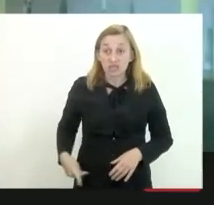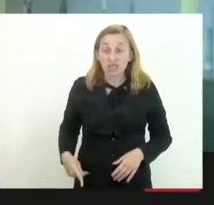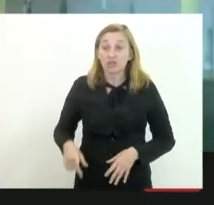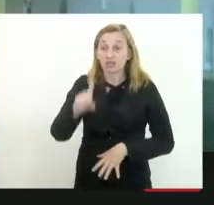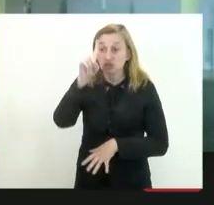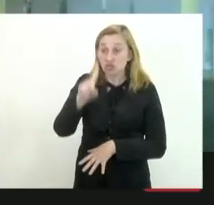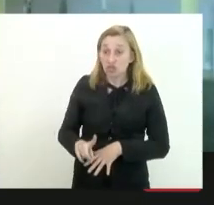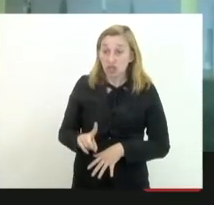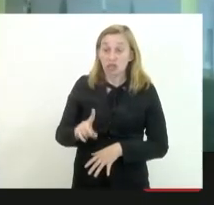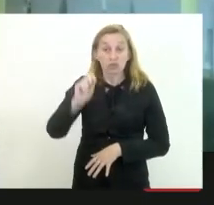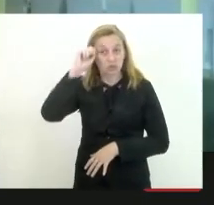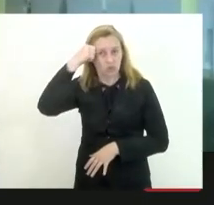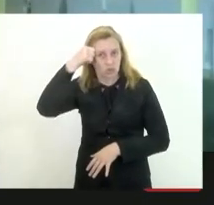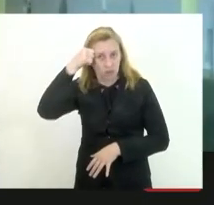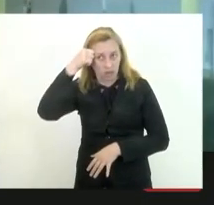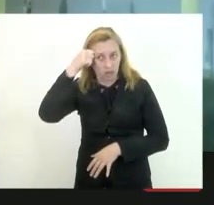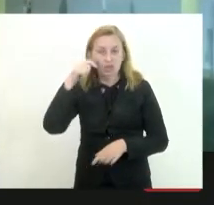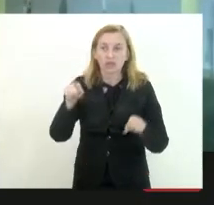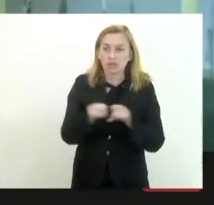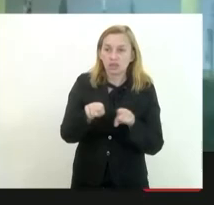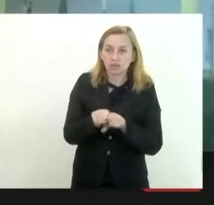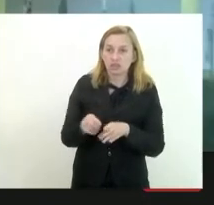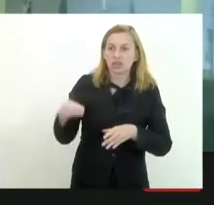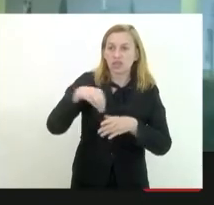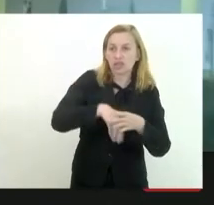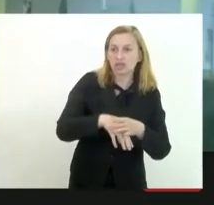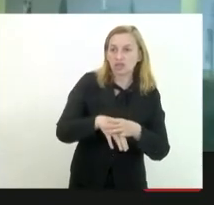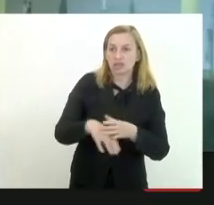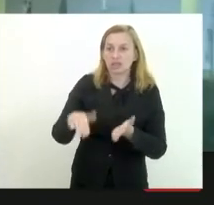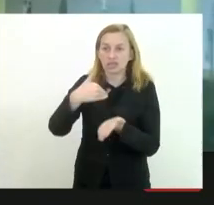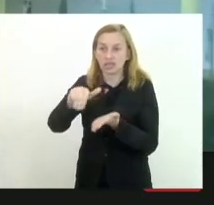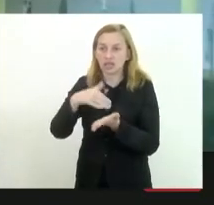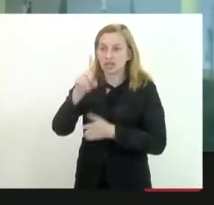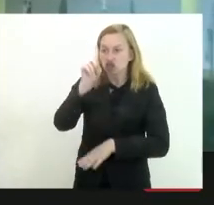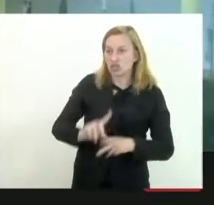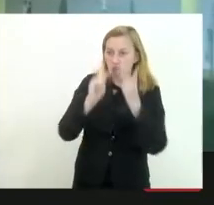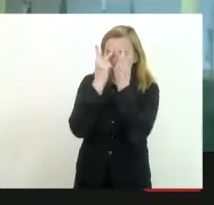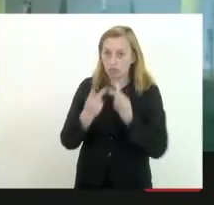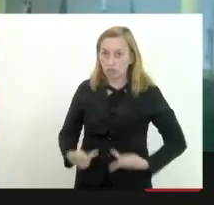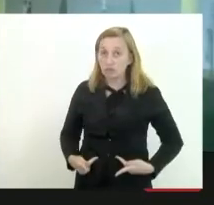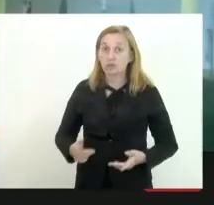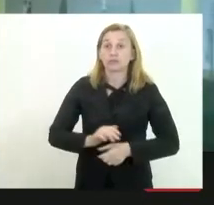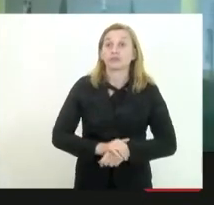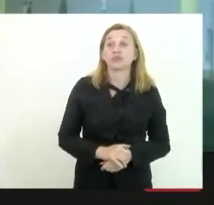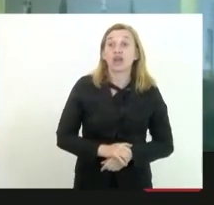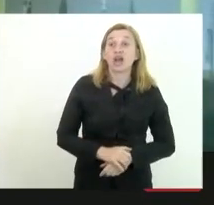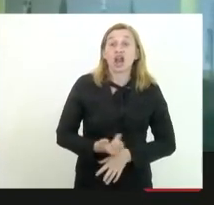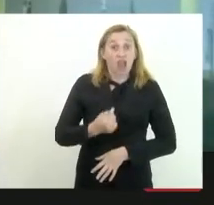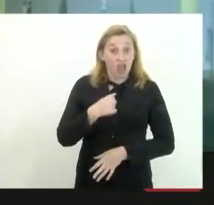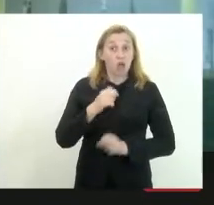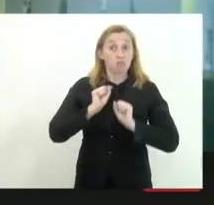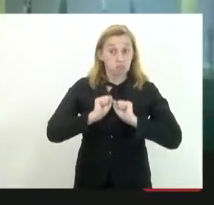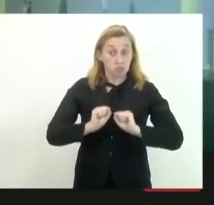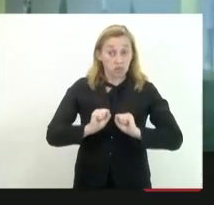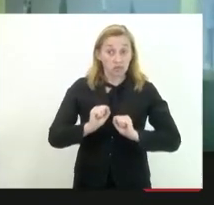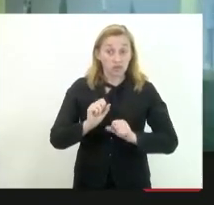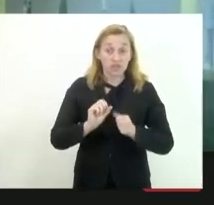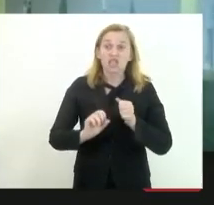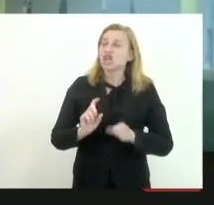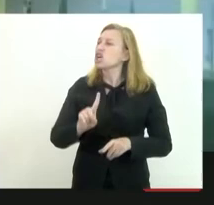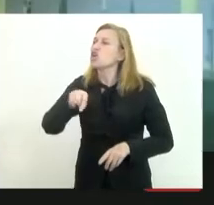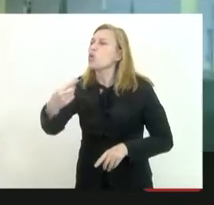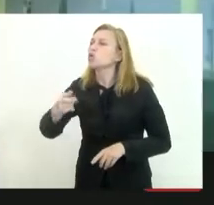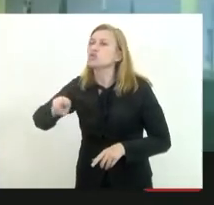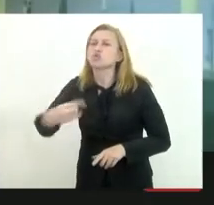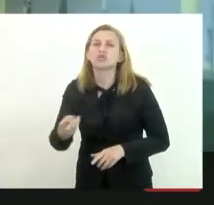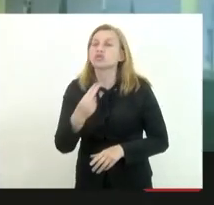Direitos do Negro e como integrante da Secretaria de Direitos Humanos. Agora, eu pude fazer isso. E quantas outras e outros